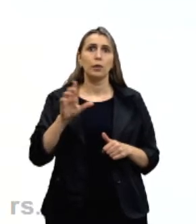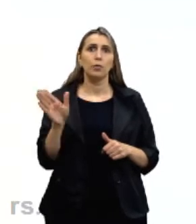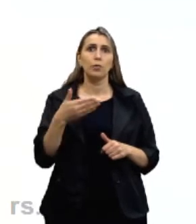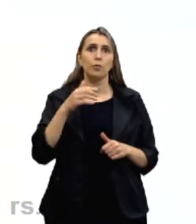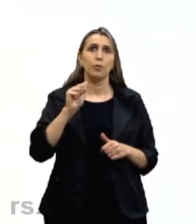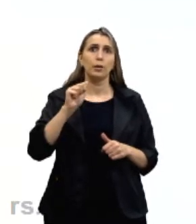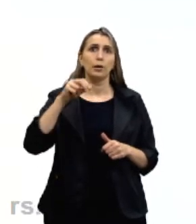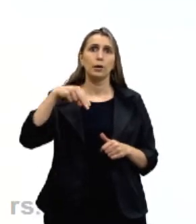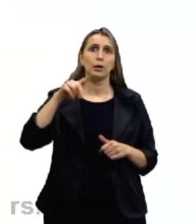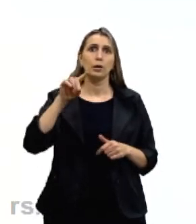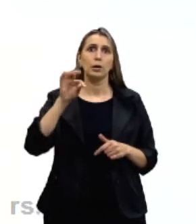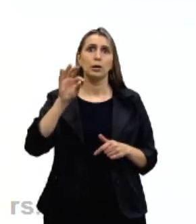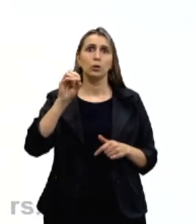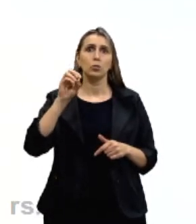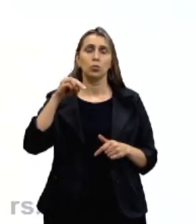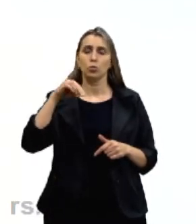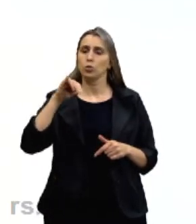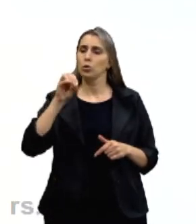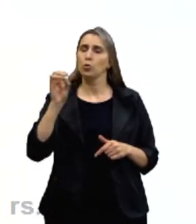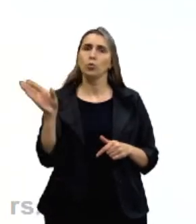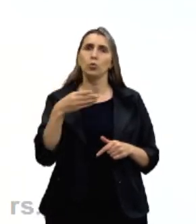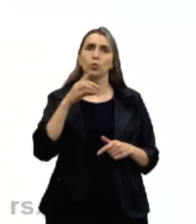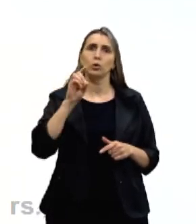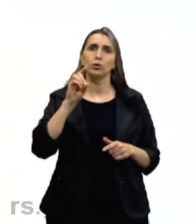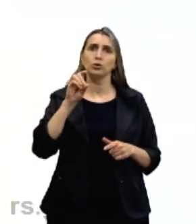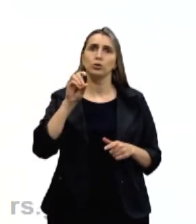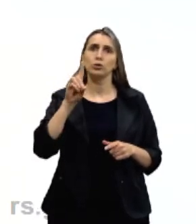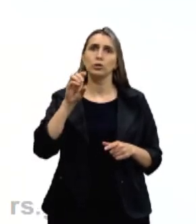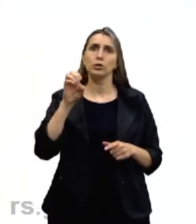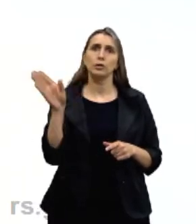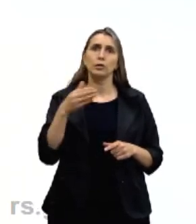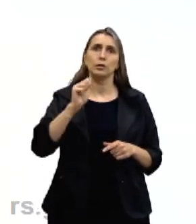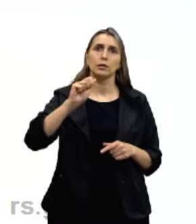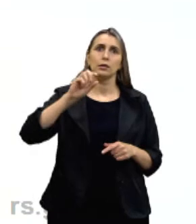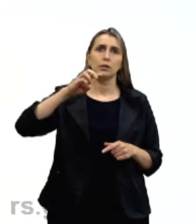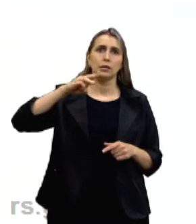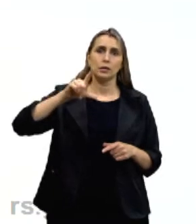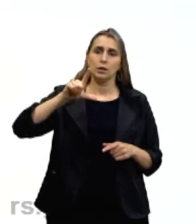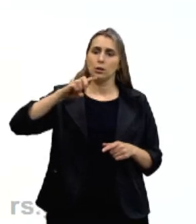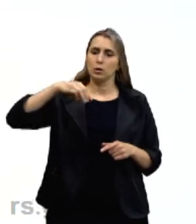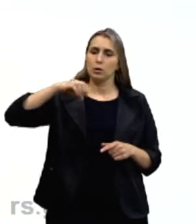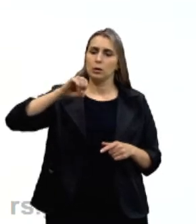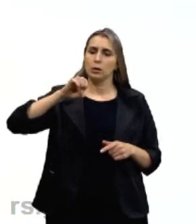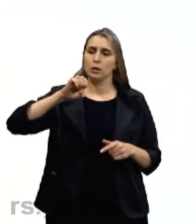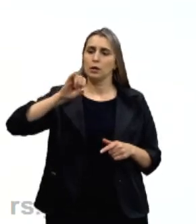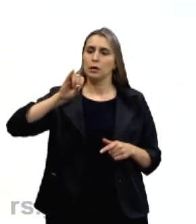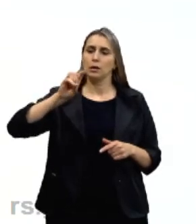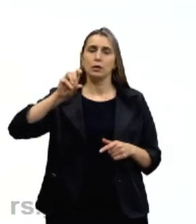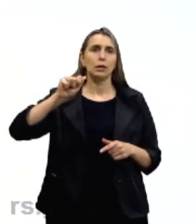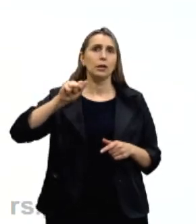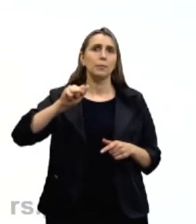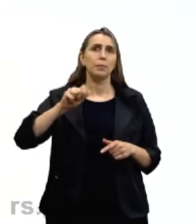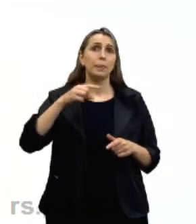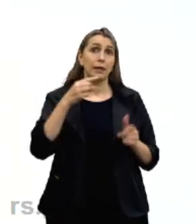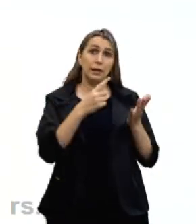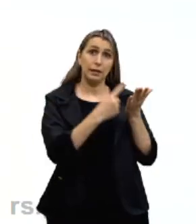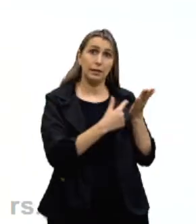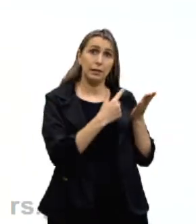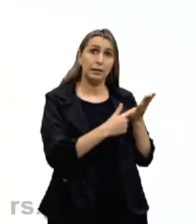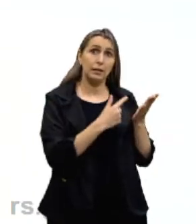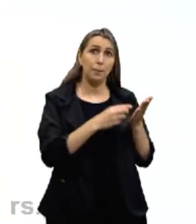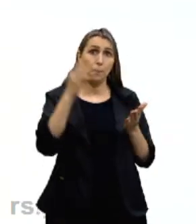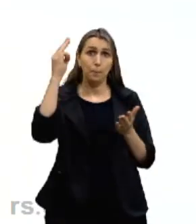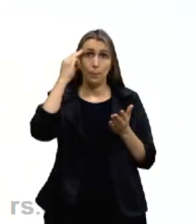romance aqui cara eu queria muito que vocês lessem que é o memórias é de um Sargento de